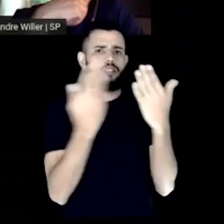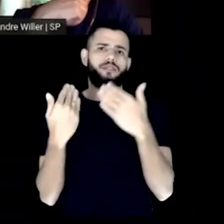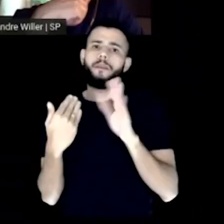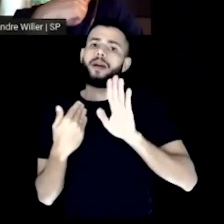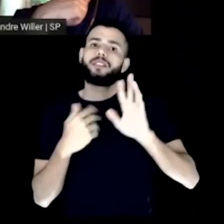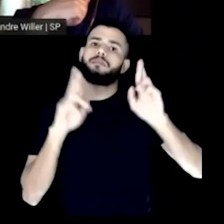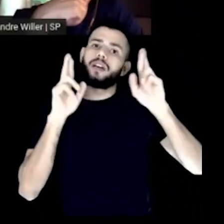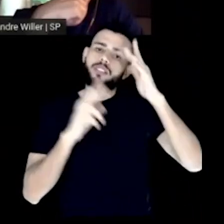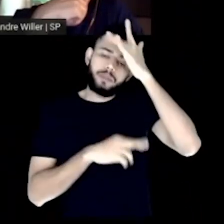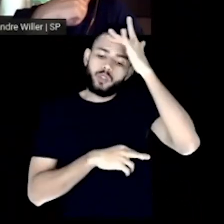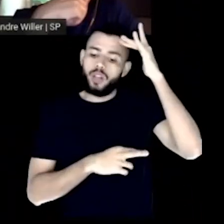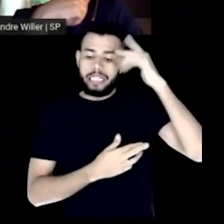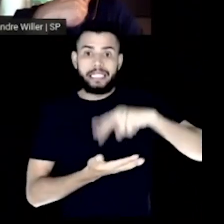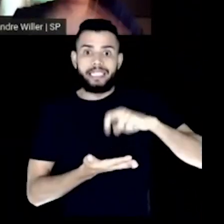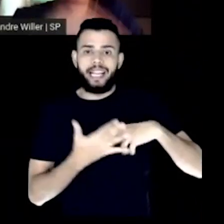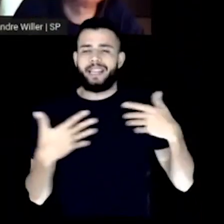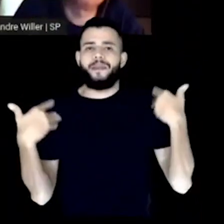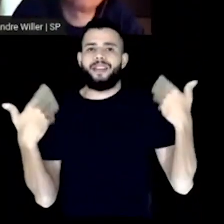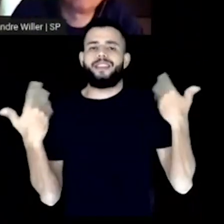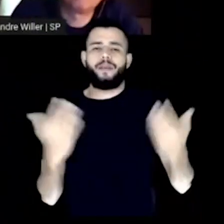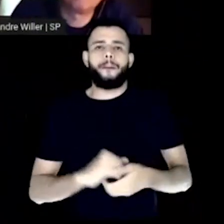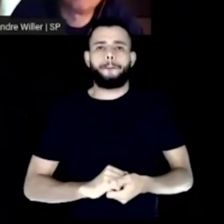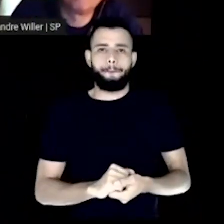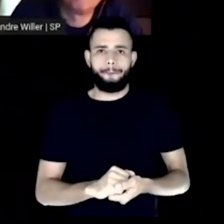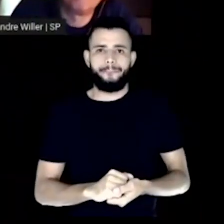com a plateia, mas espero que as pessoas estejam animadas. Espero.